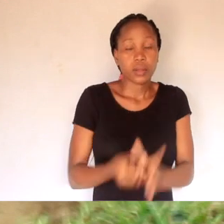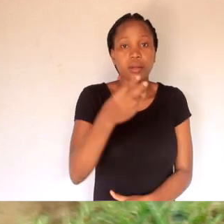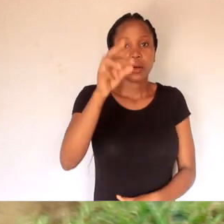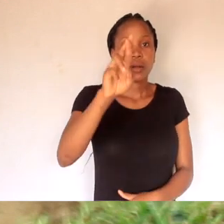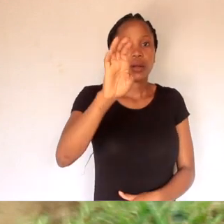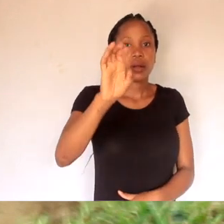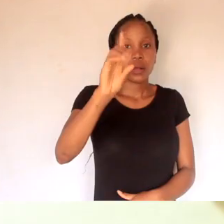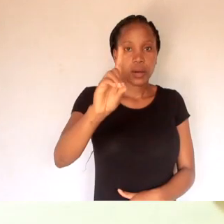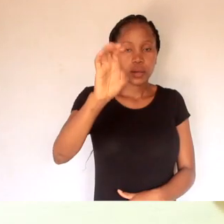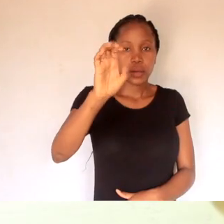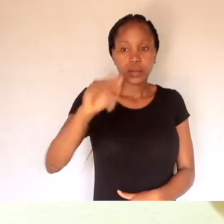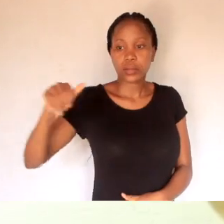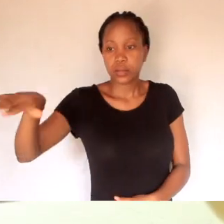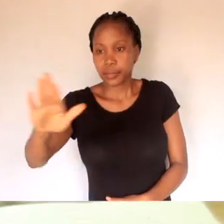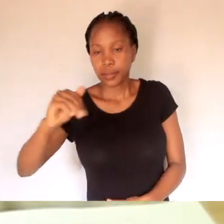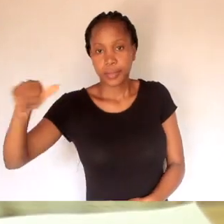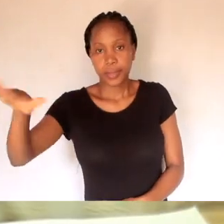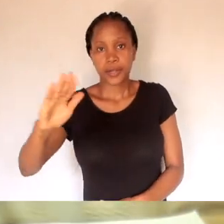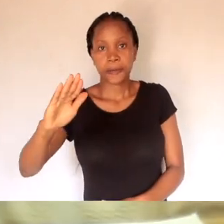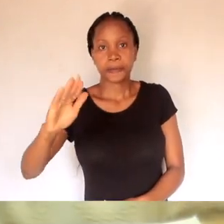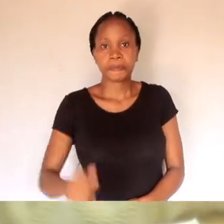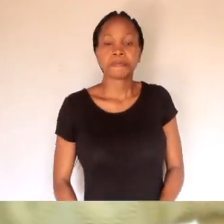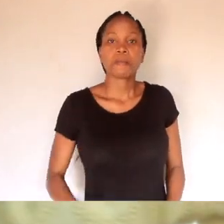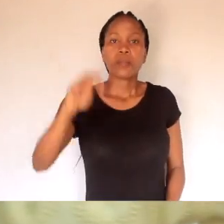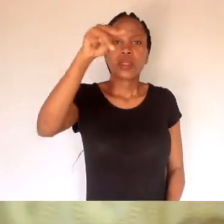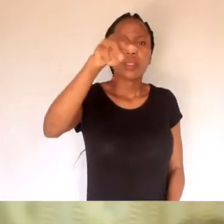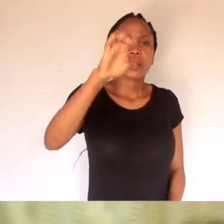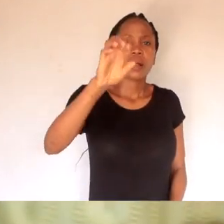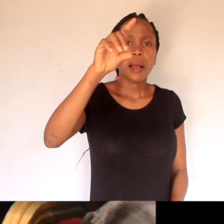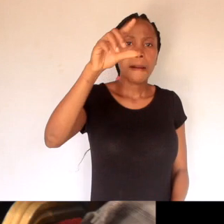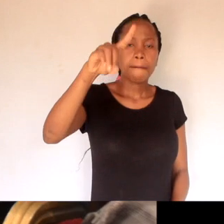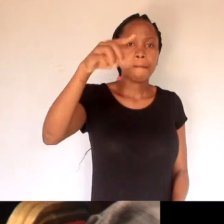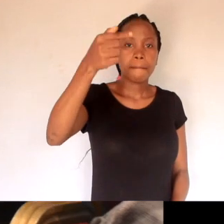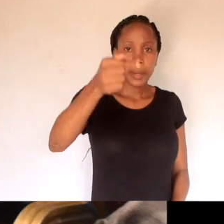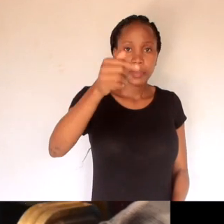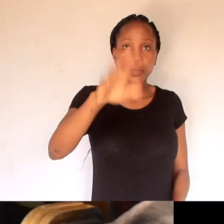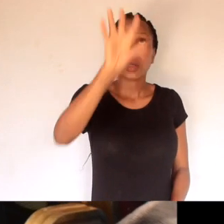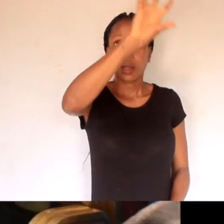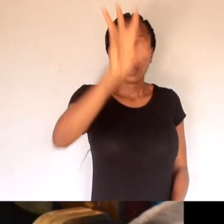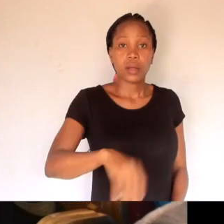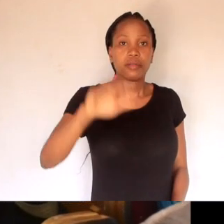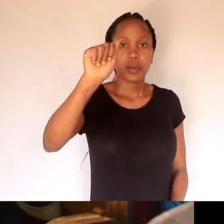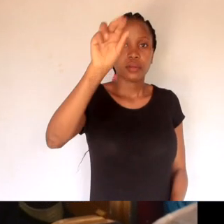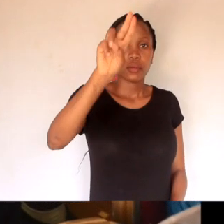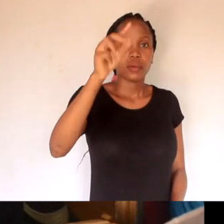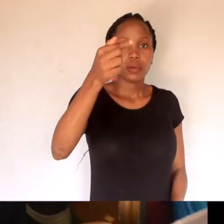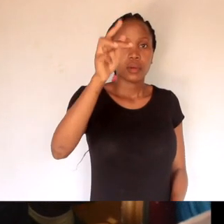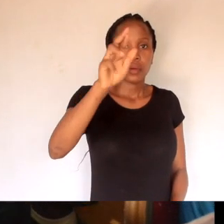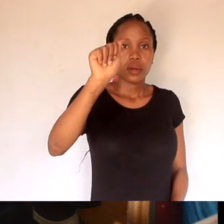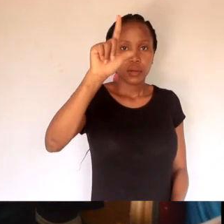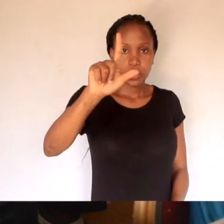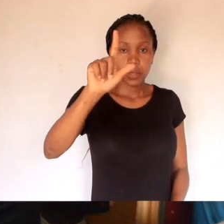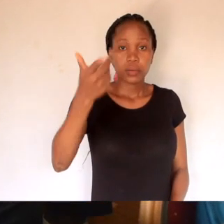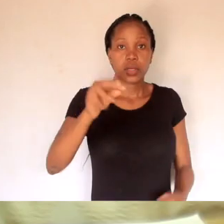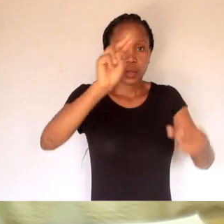de educação para todos. O MEPT influenciou a nível da África Austral. Uma reunião que fala de educação a